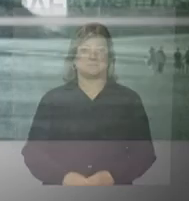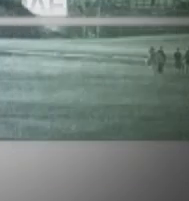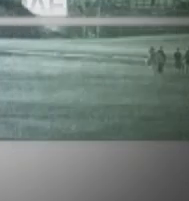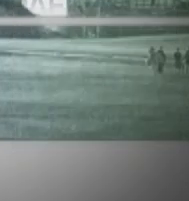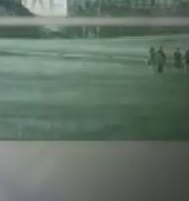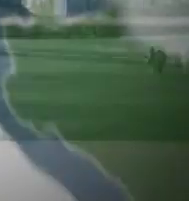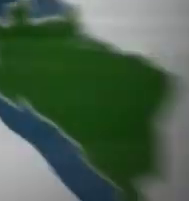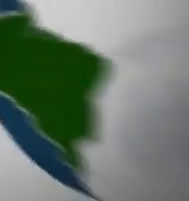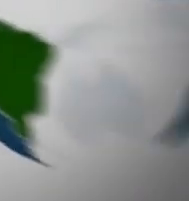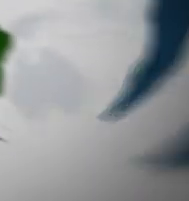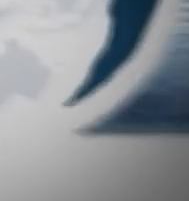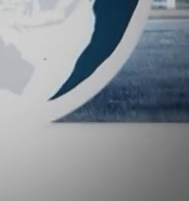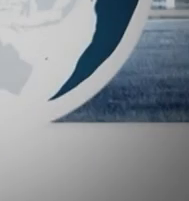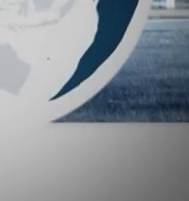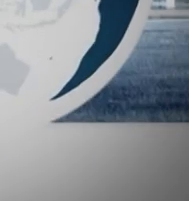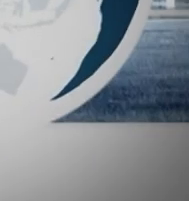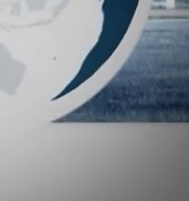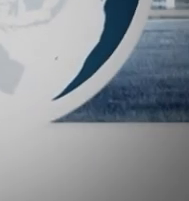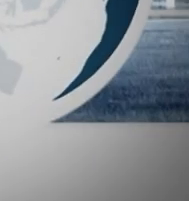e